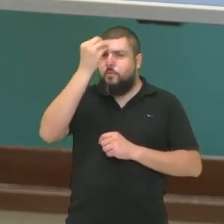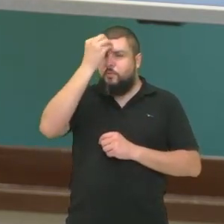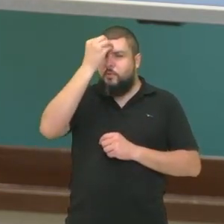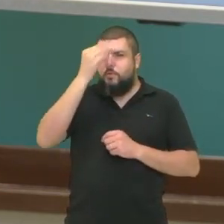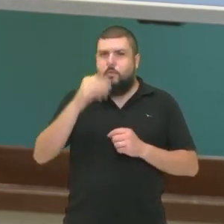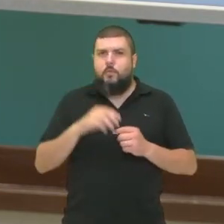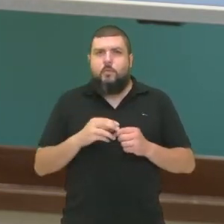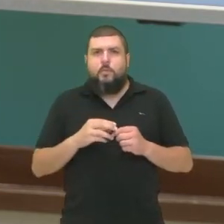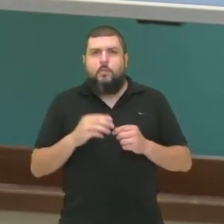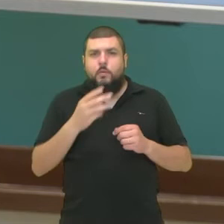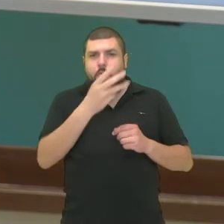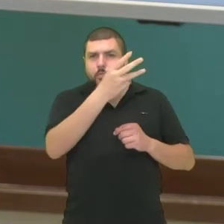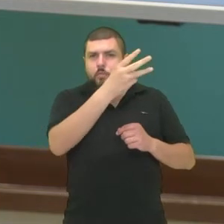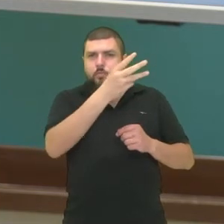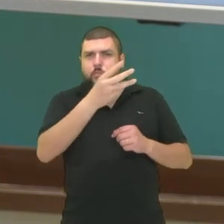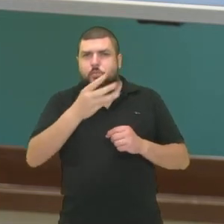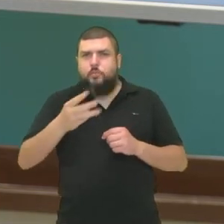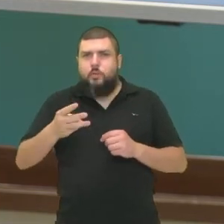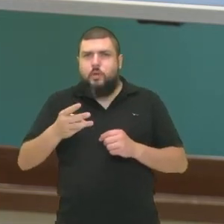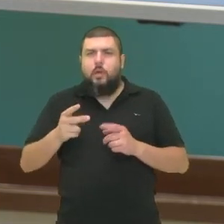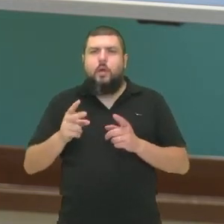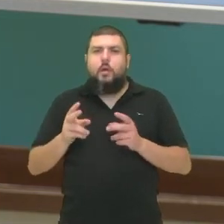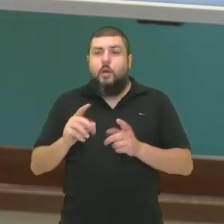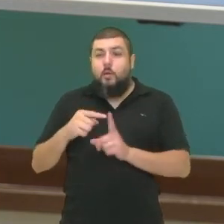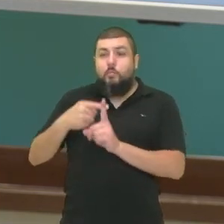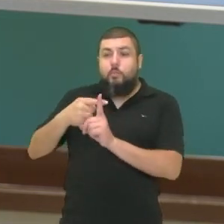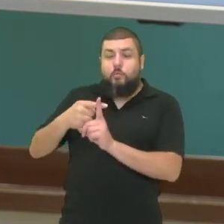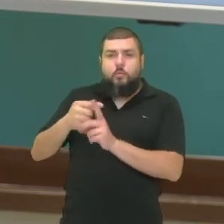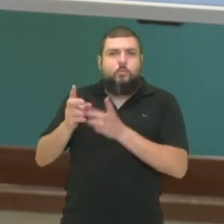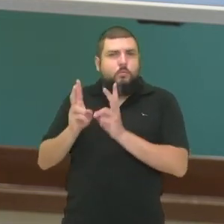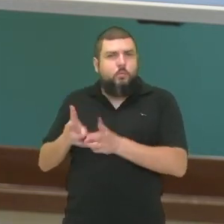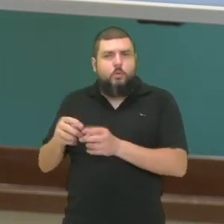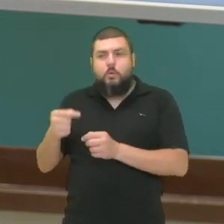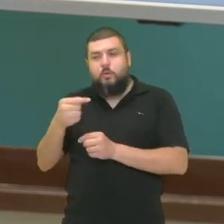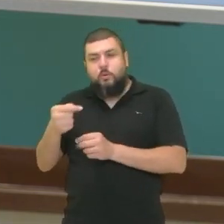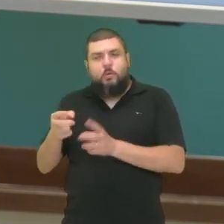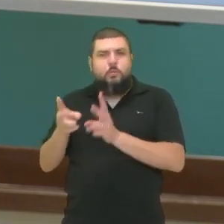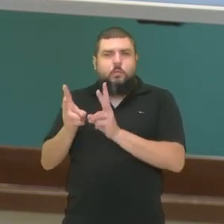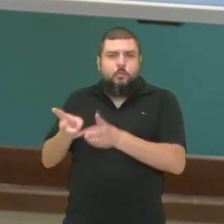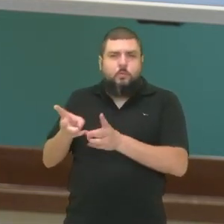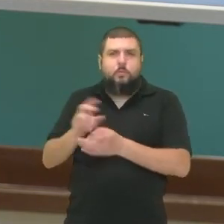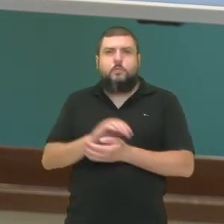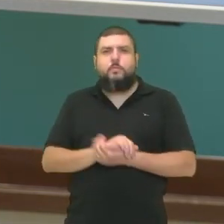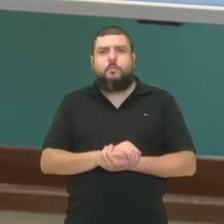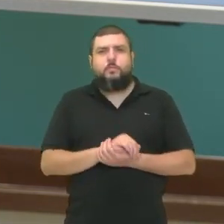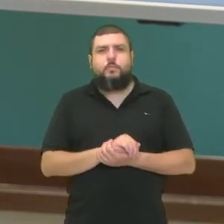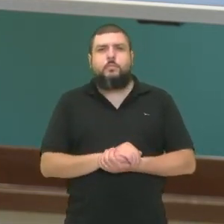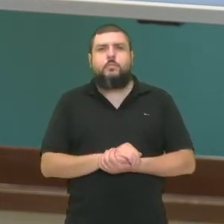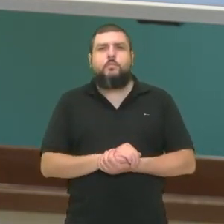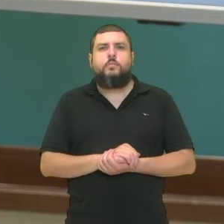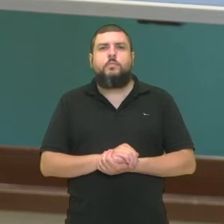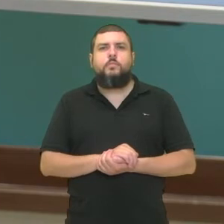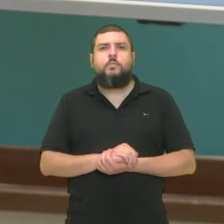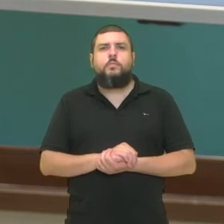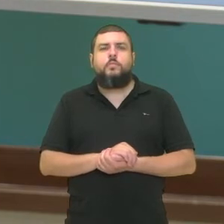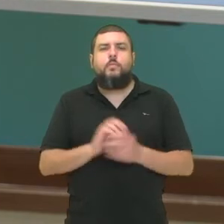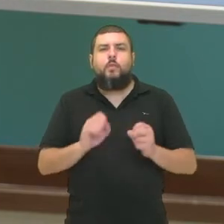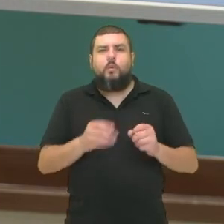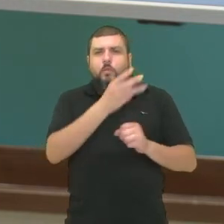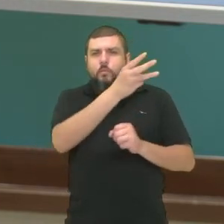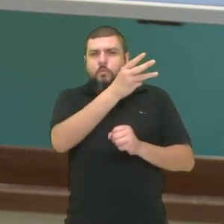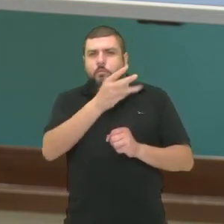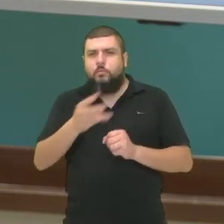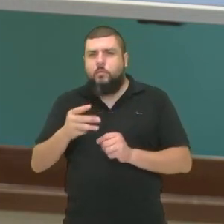o sinal da multiplicação, ó. 1 vezes menos 2, vezes menos 3, 6, positivo.